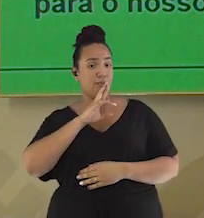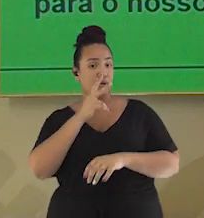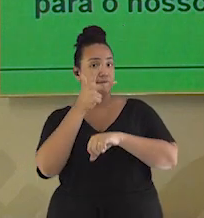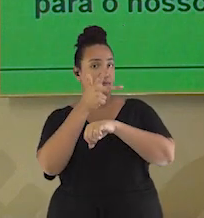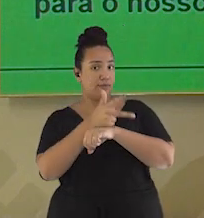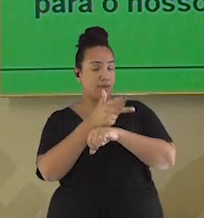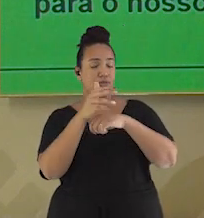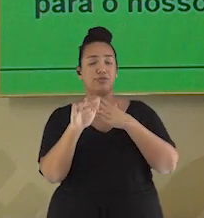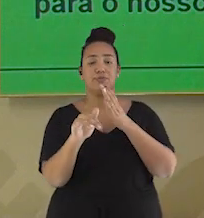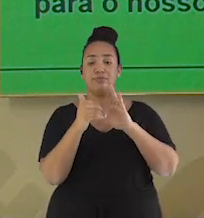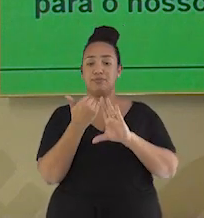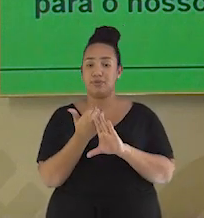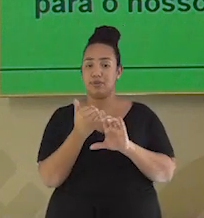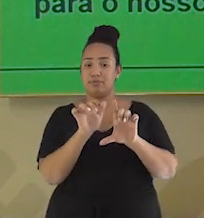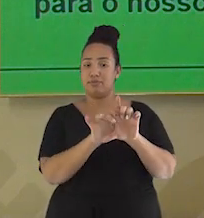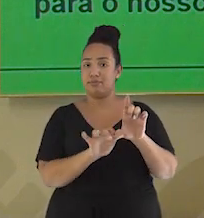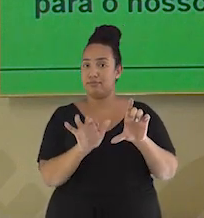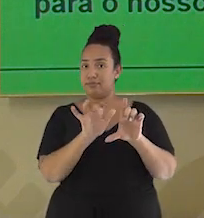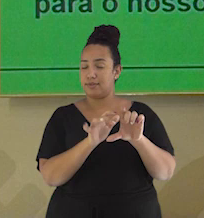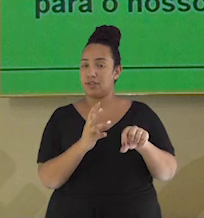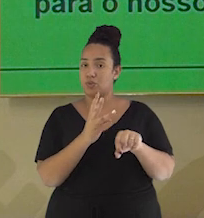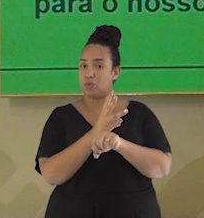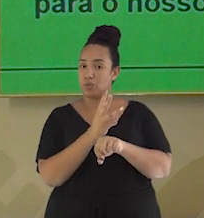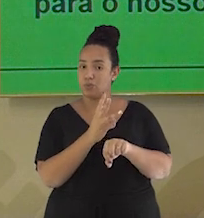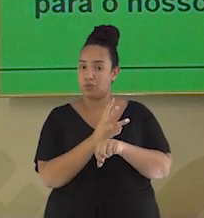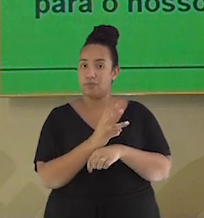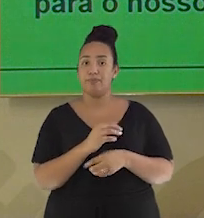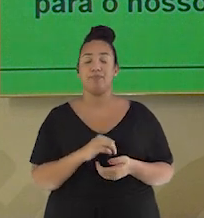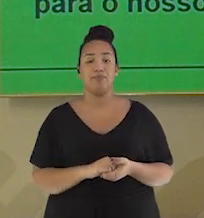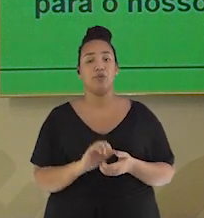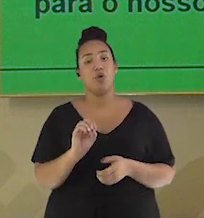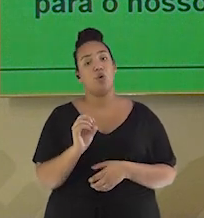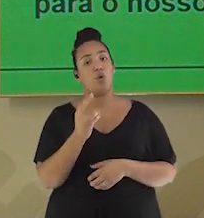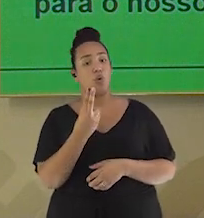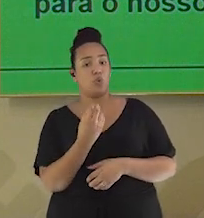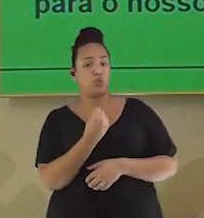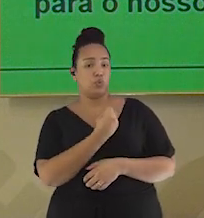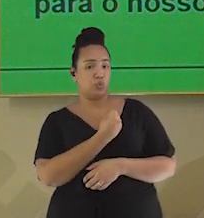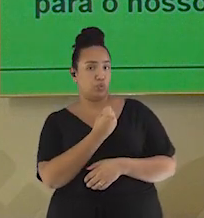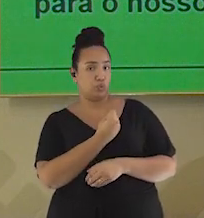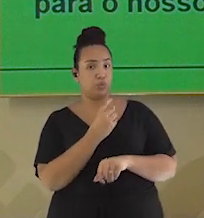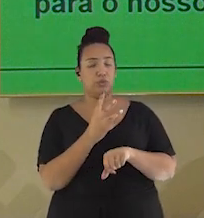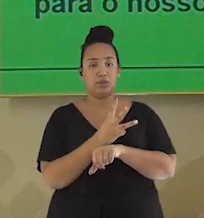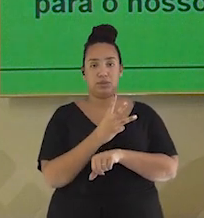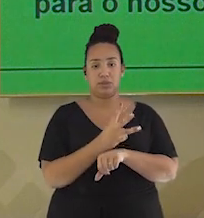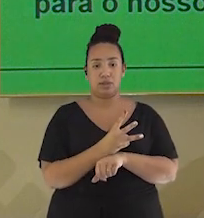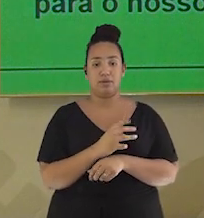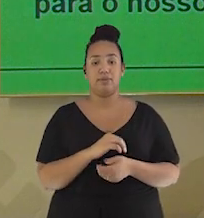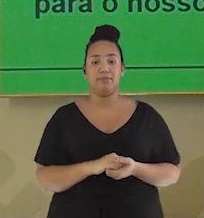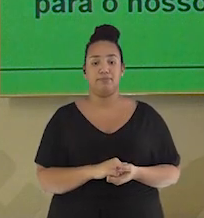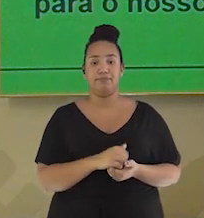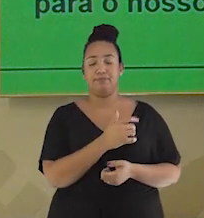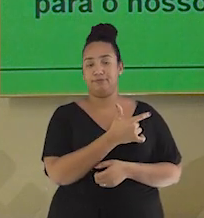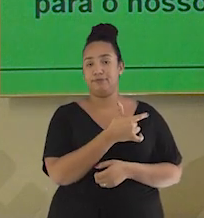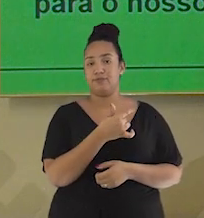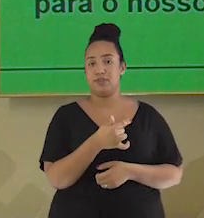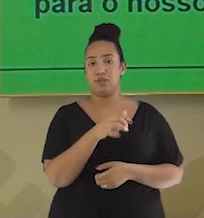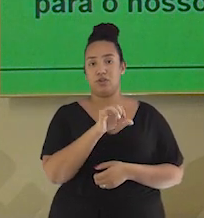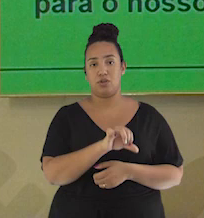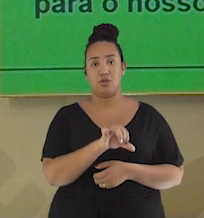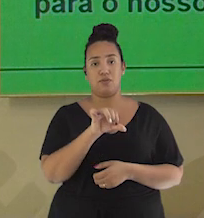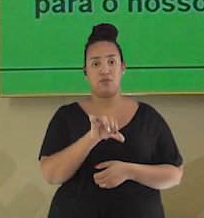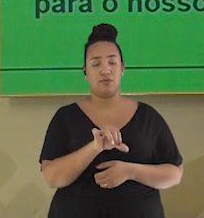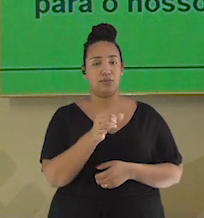vídeo e envie para o QR Code do nosso WhatsApp ou para o número do WhatsApp que é o DDD